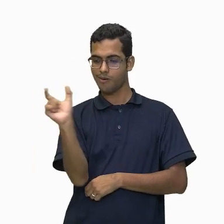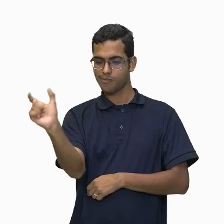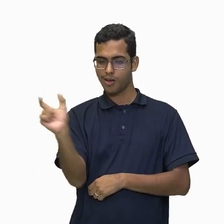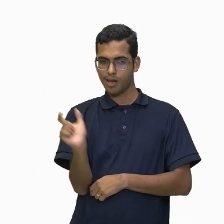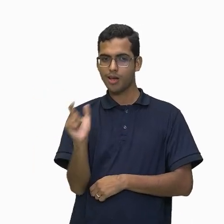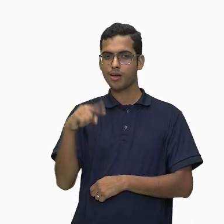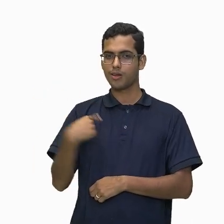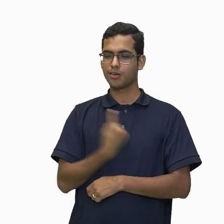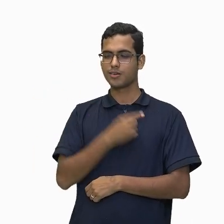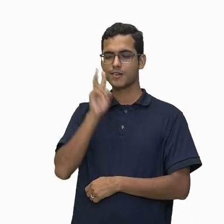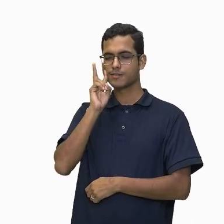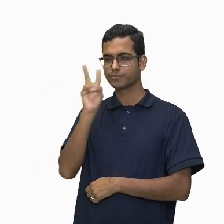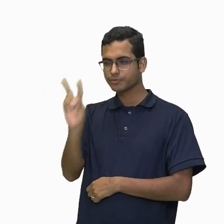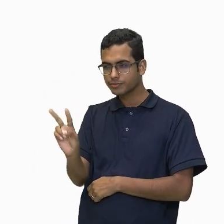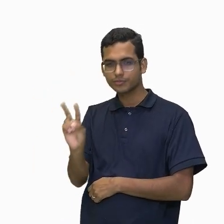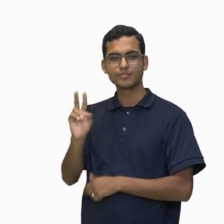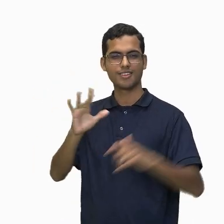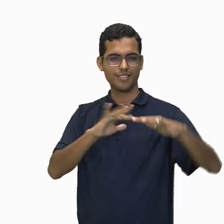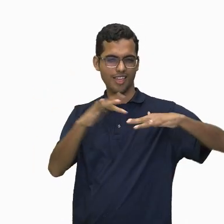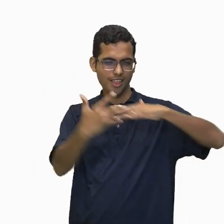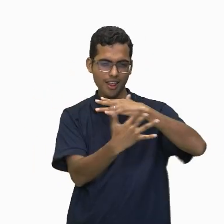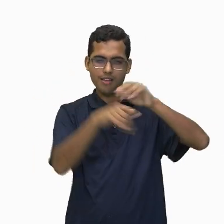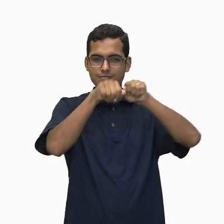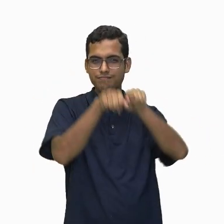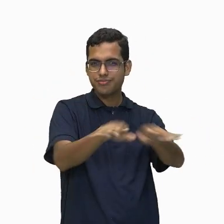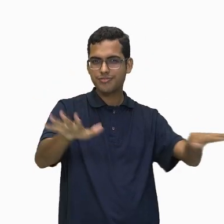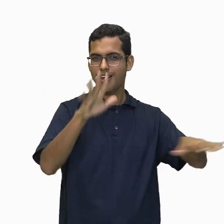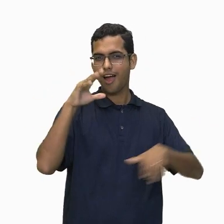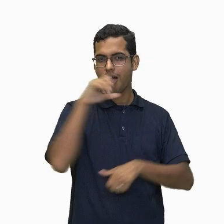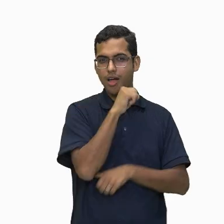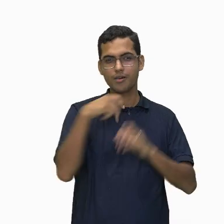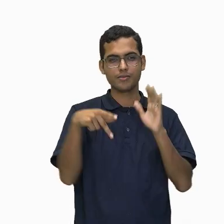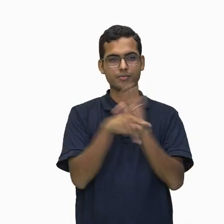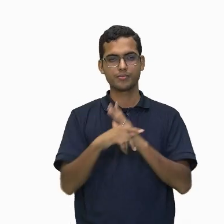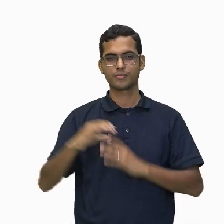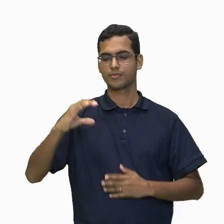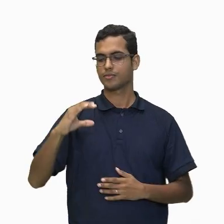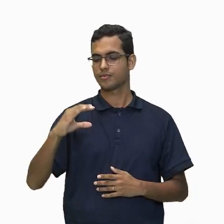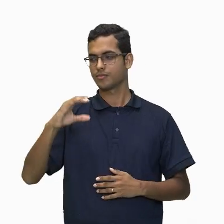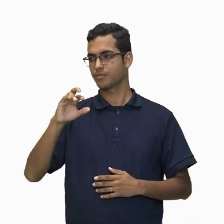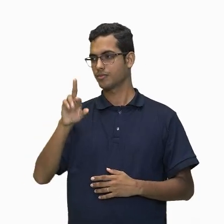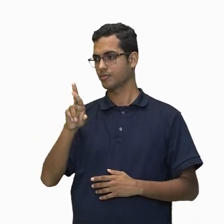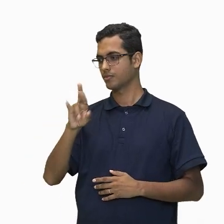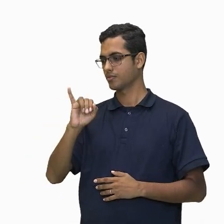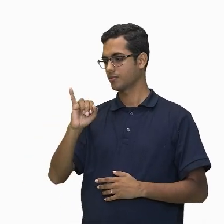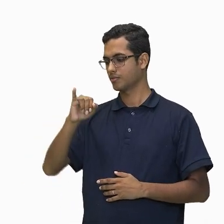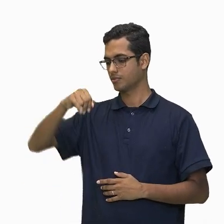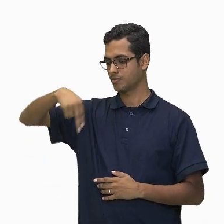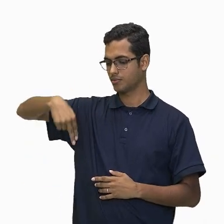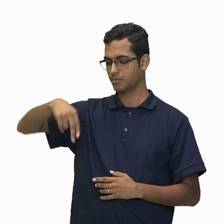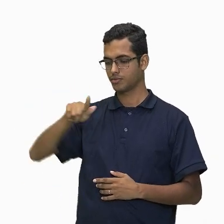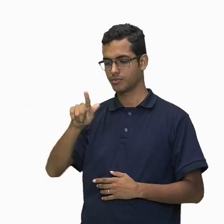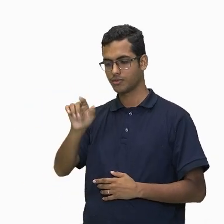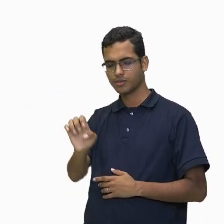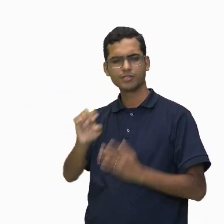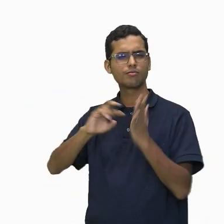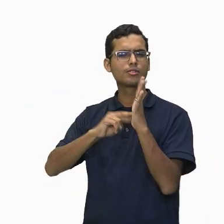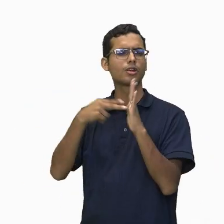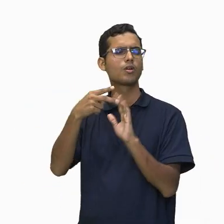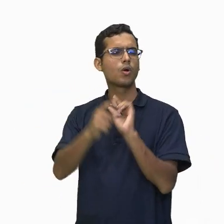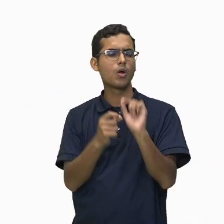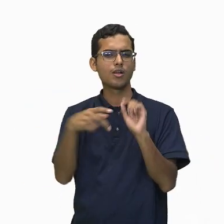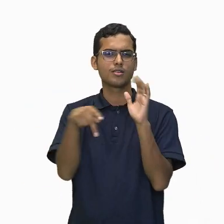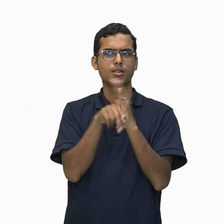que viralizou-se na internet, nas redes sociais, que é o cringe. Cringe. Algo embaraçoso, vergonhoso